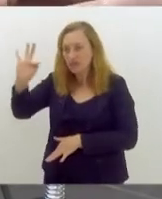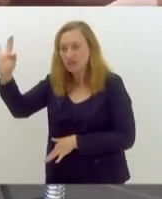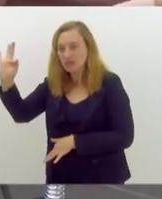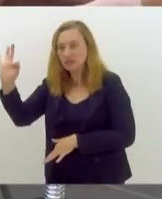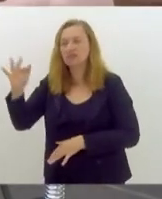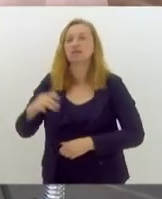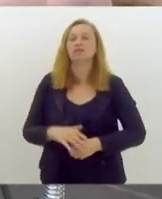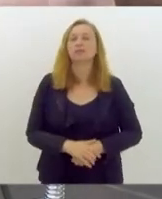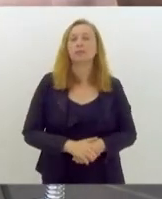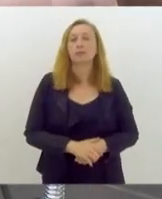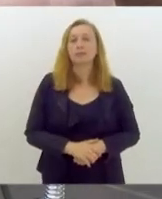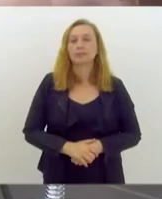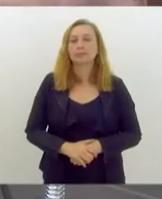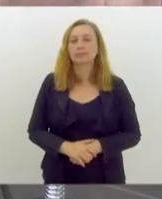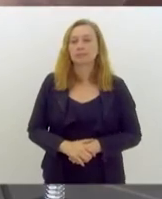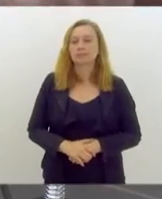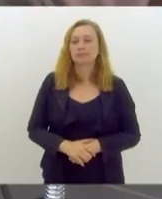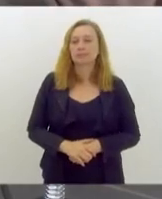emergiu